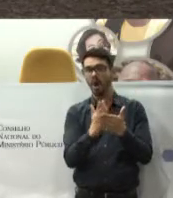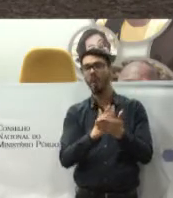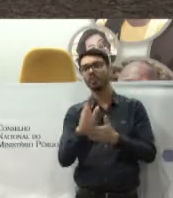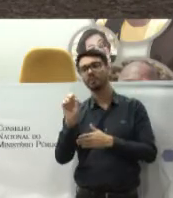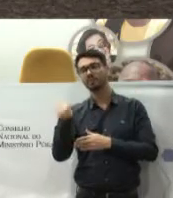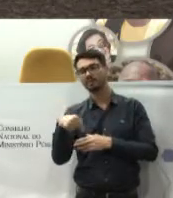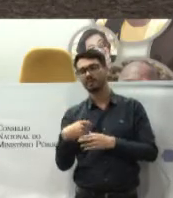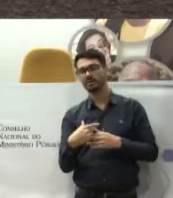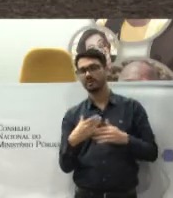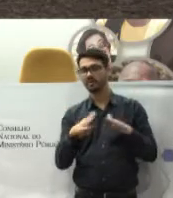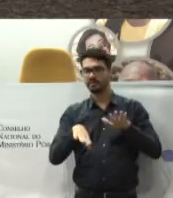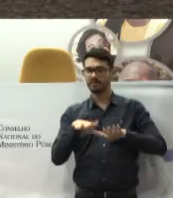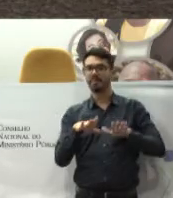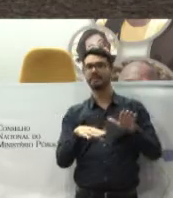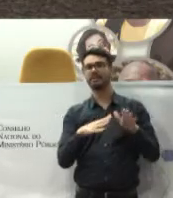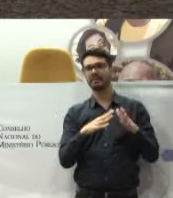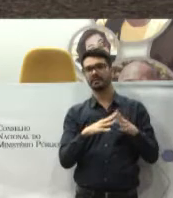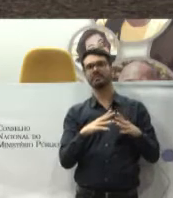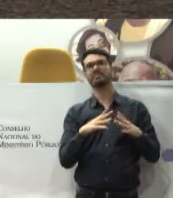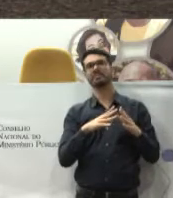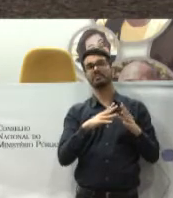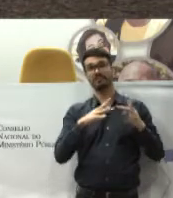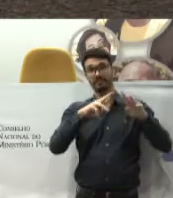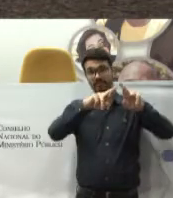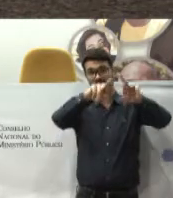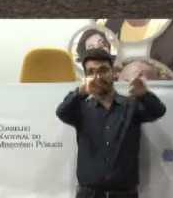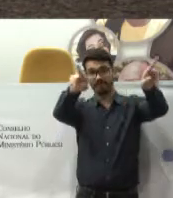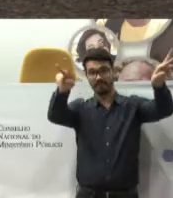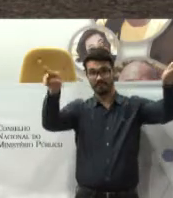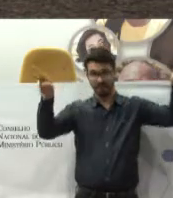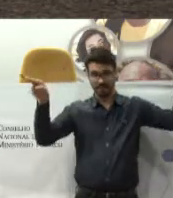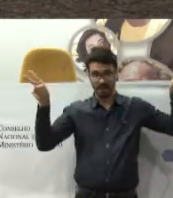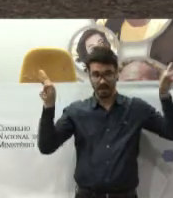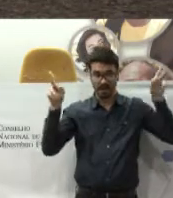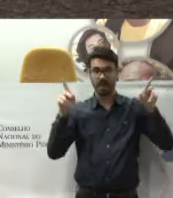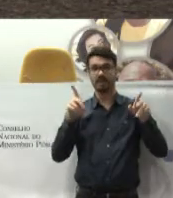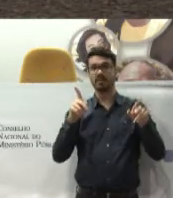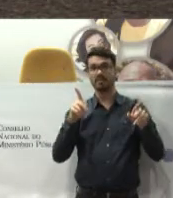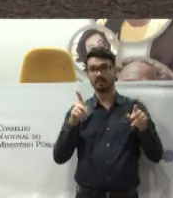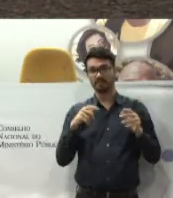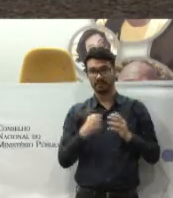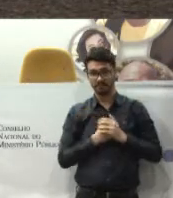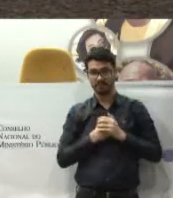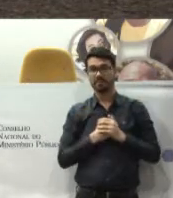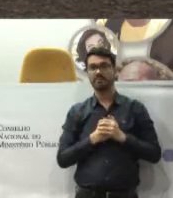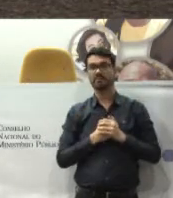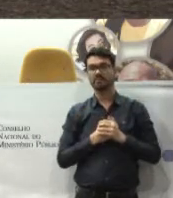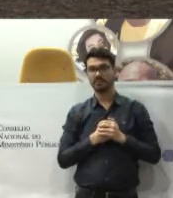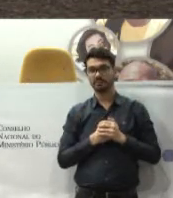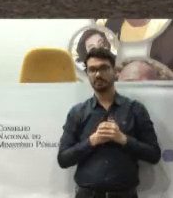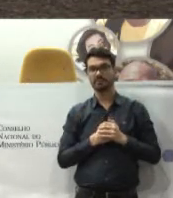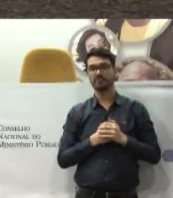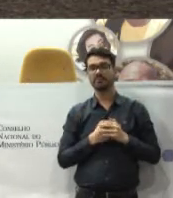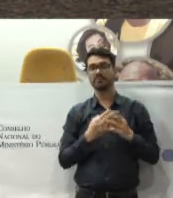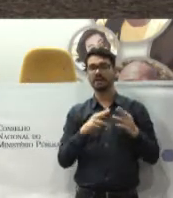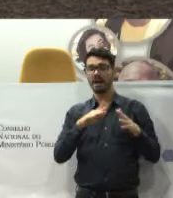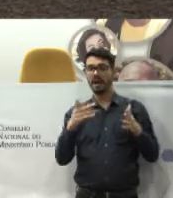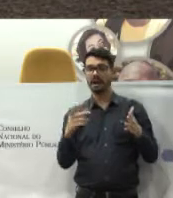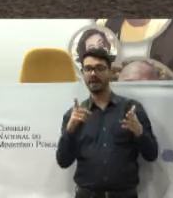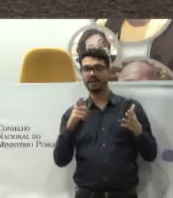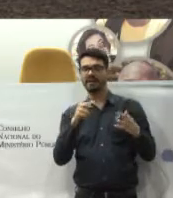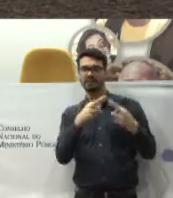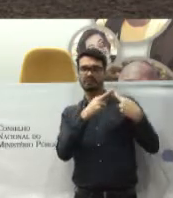casos é. Mas isso depende de uma série de fatores que vão muito além da caneta. E acho que é isso que a gente precisa